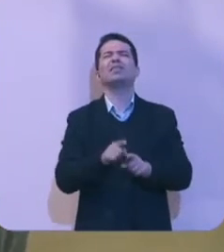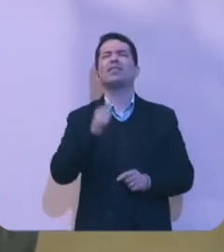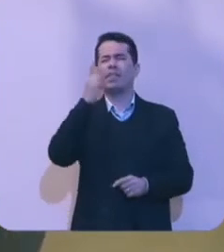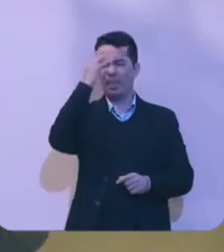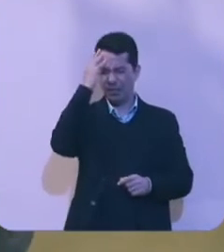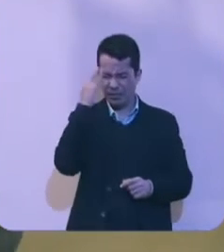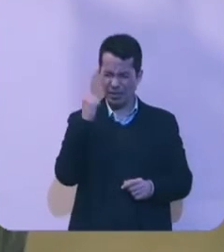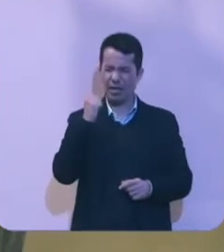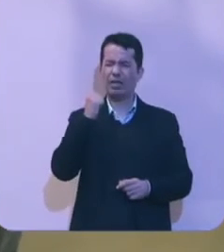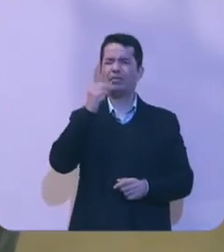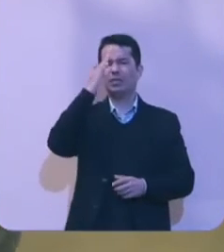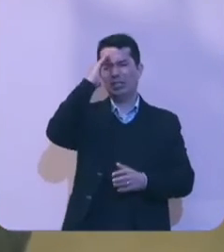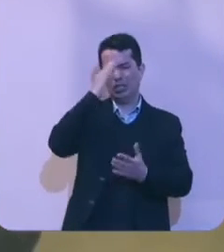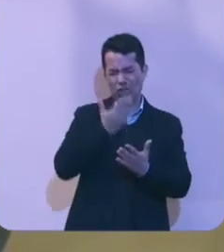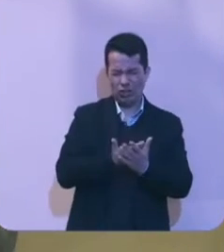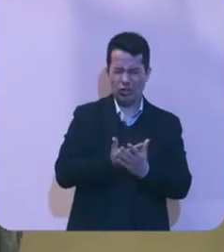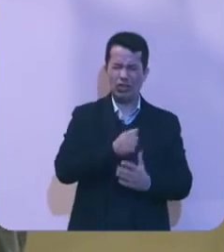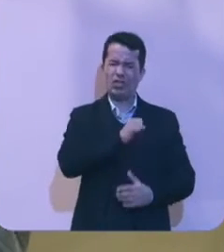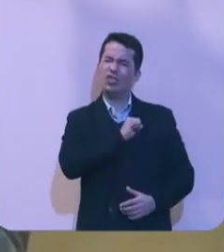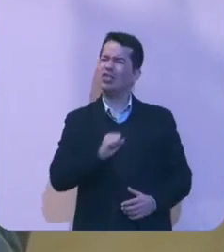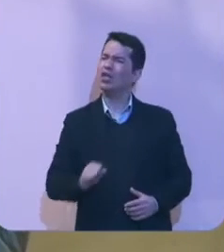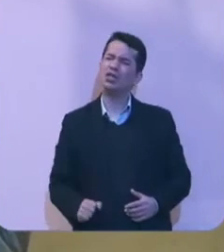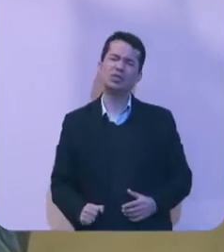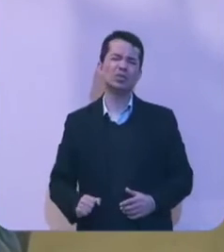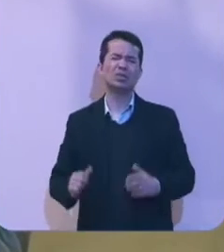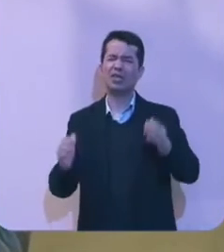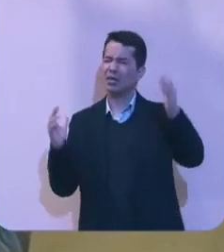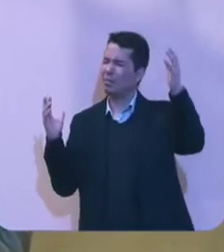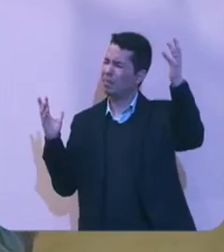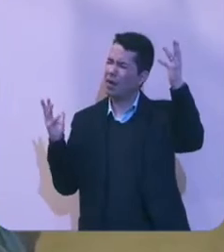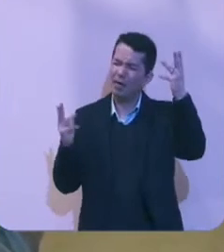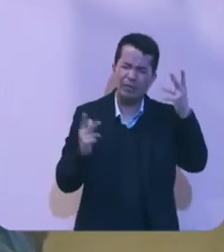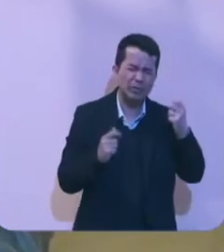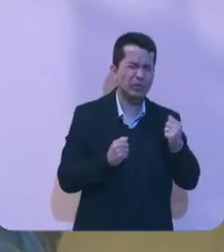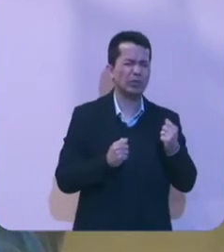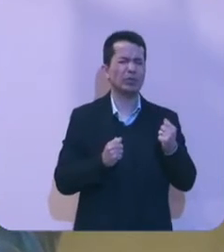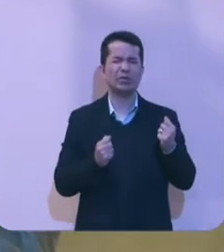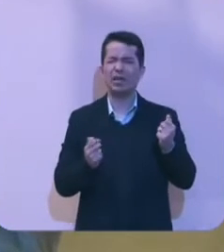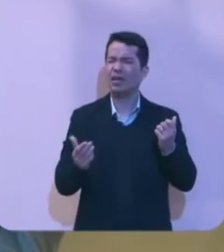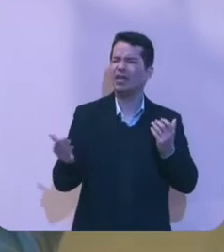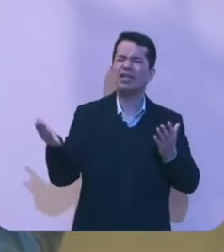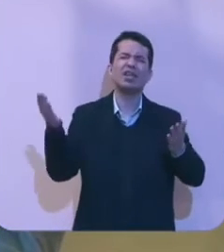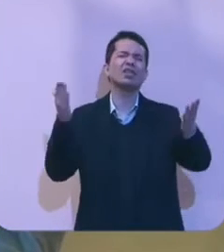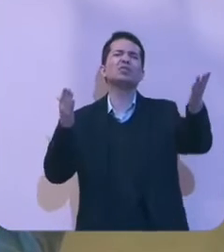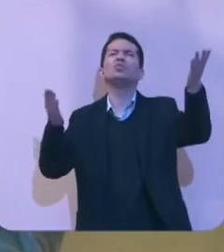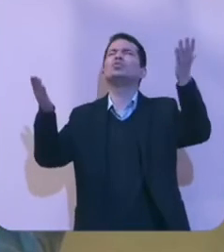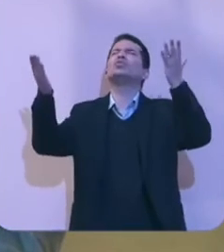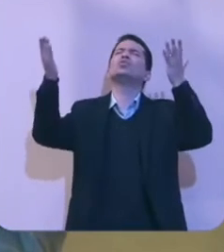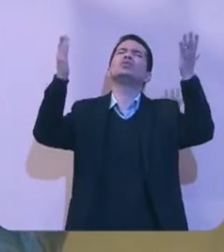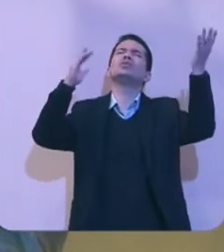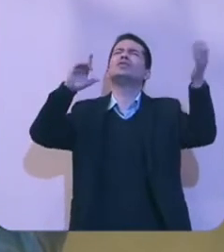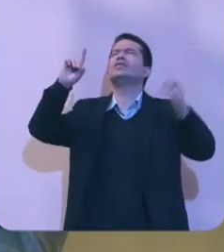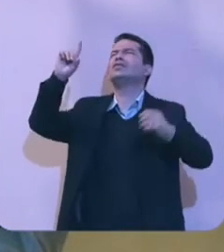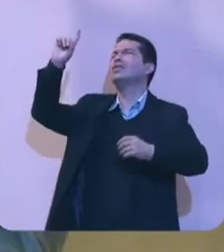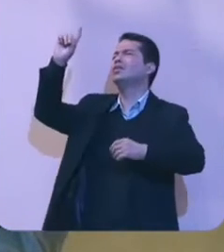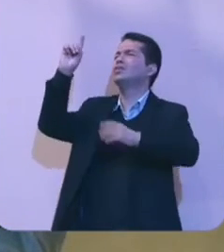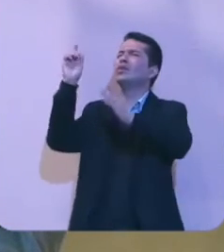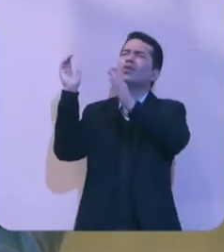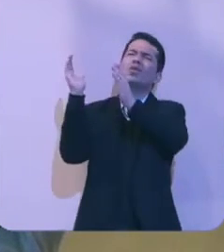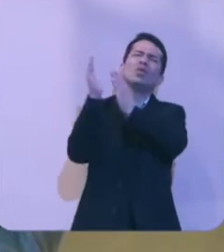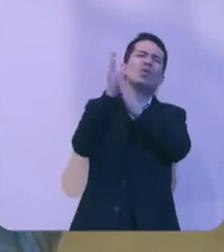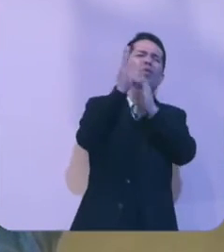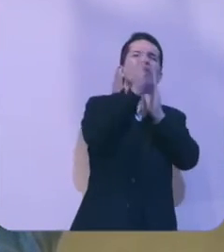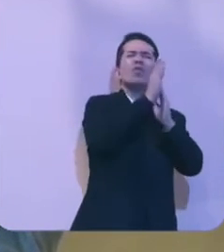o grandioso, o maravilhoso, e te louvarem. E quando estiverem te louvando, que esse louvor se